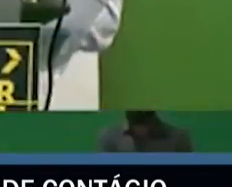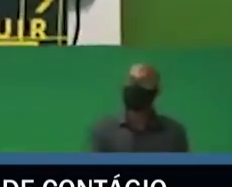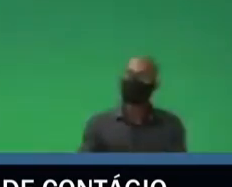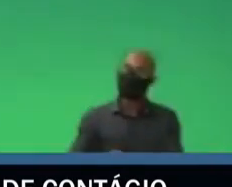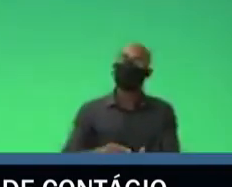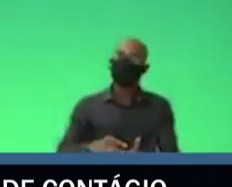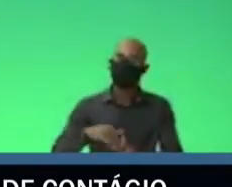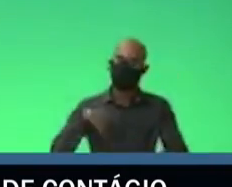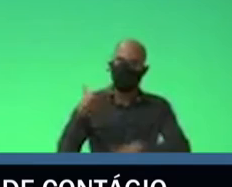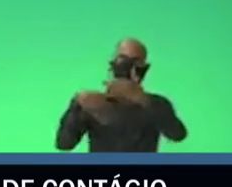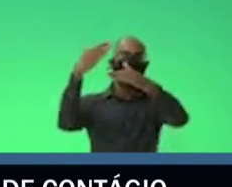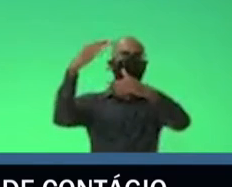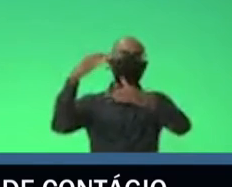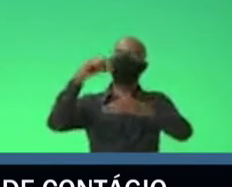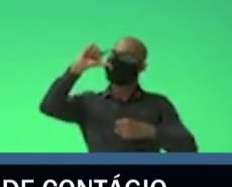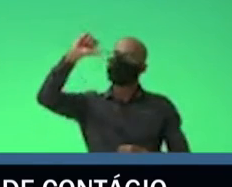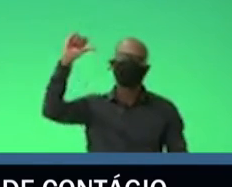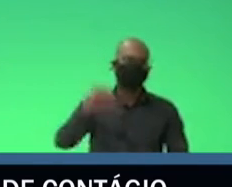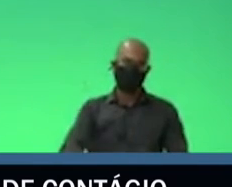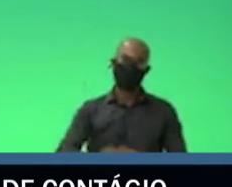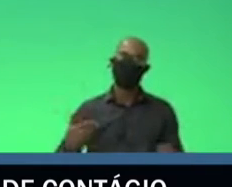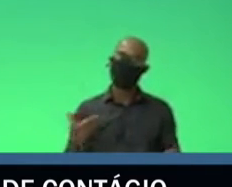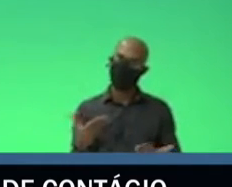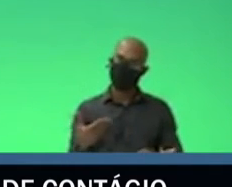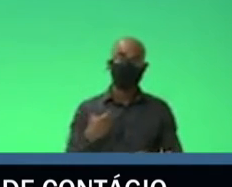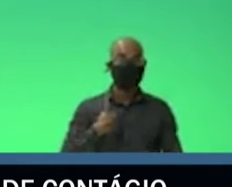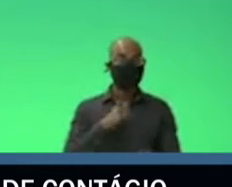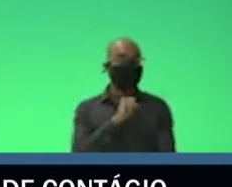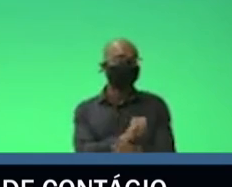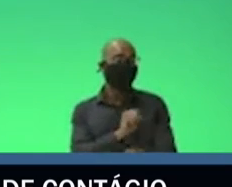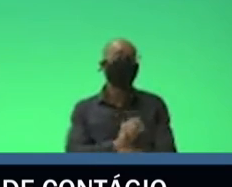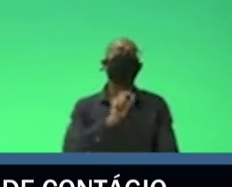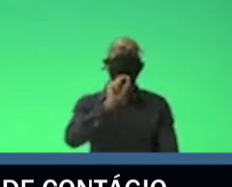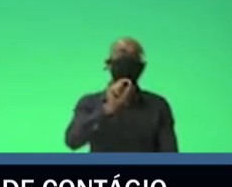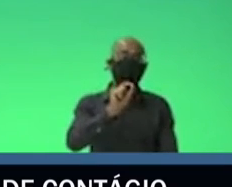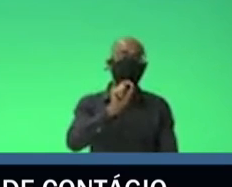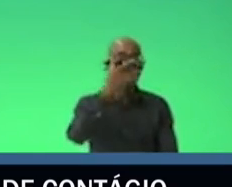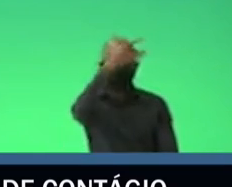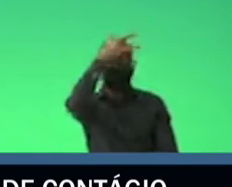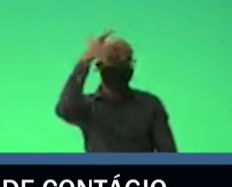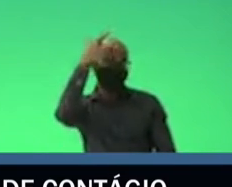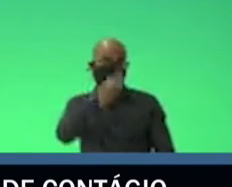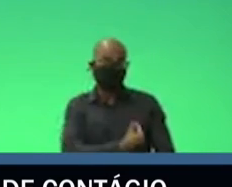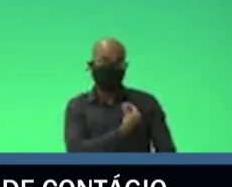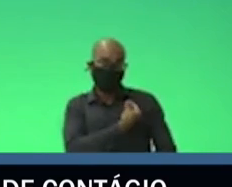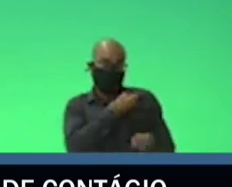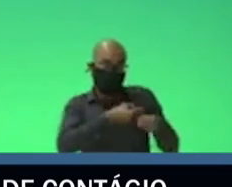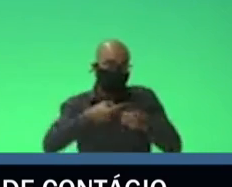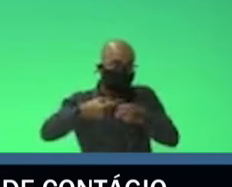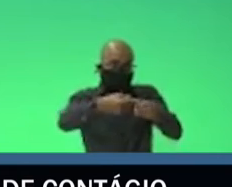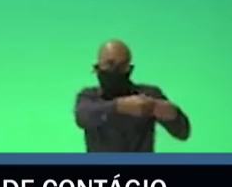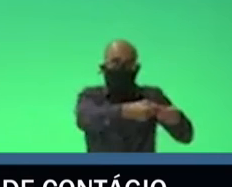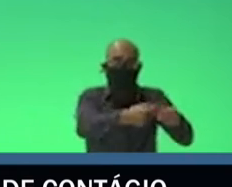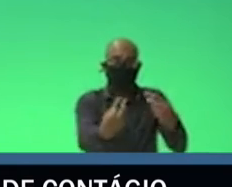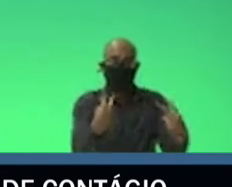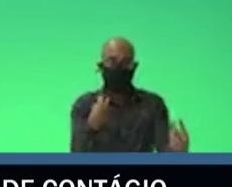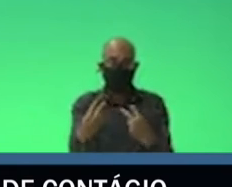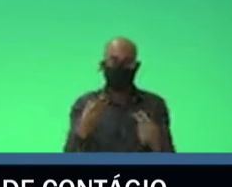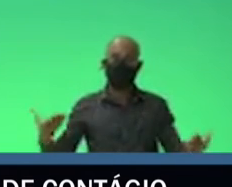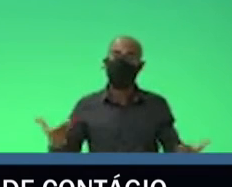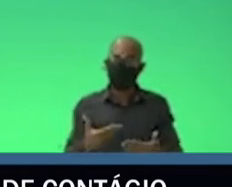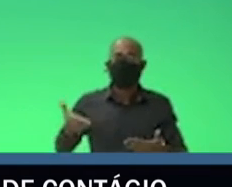coisa progrediu e progrediu para pior. Espero que os prefeitos que estão aí nos assistindo,